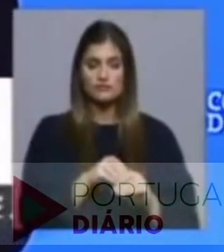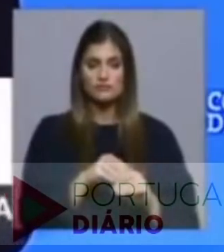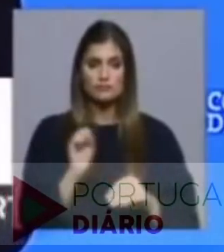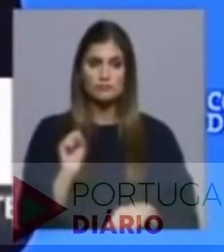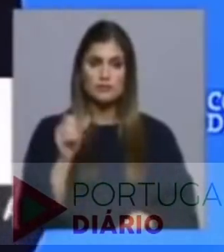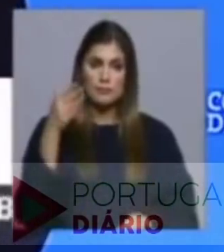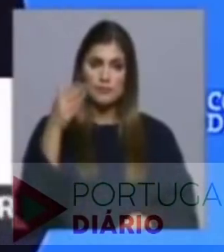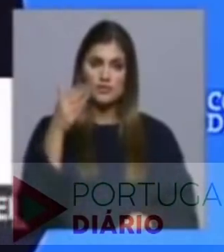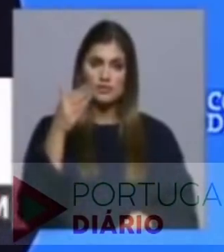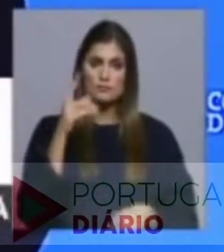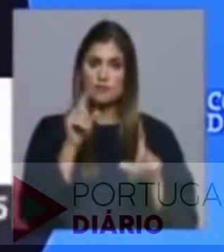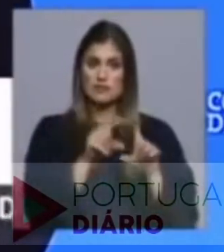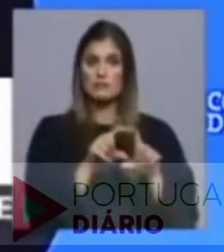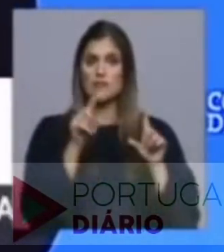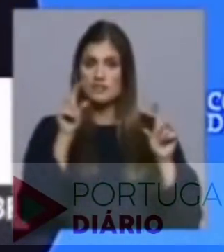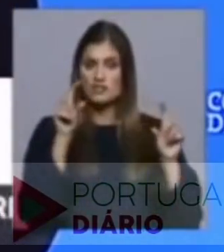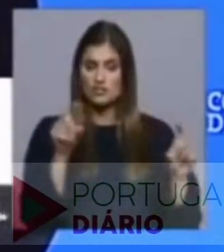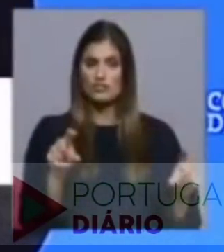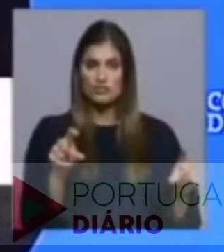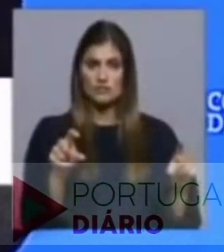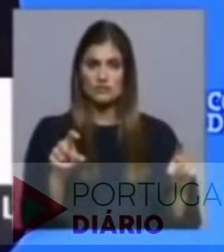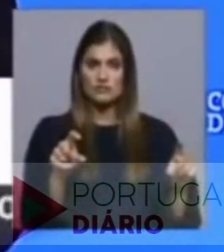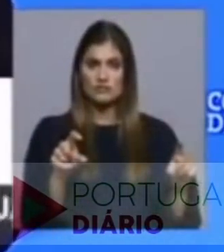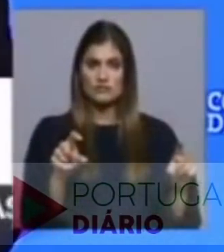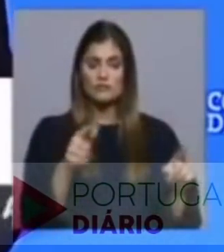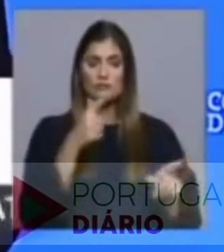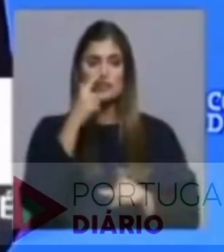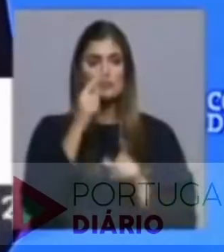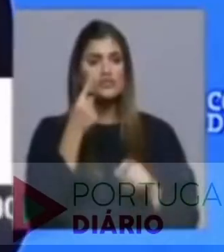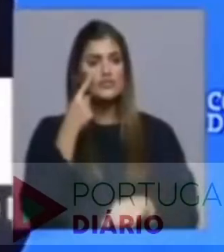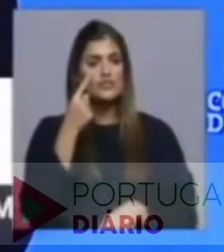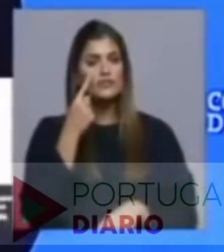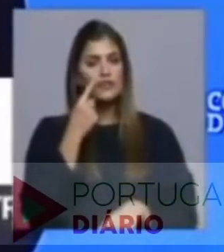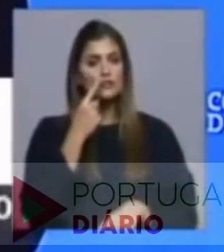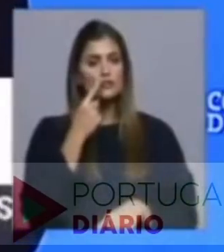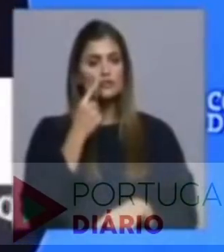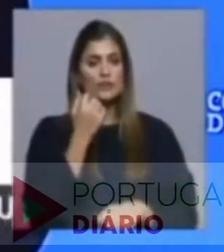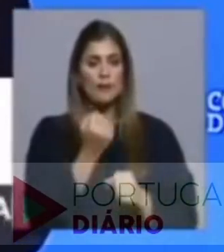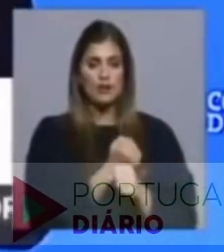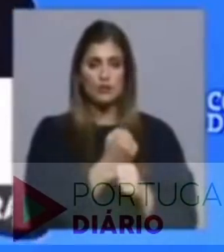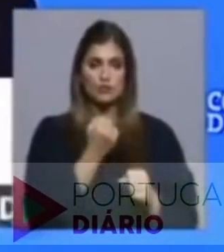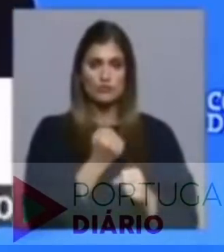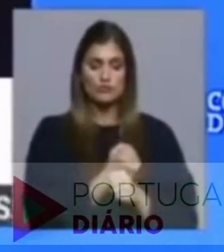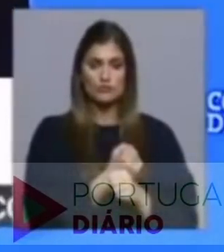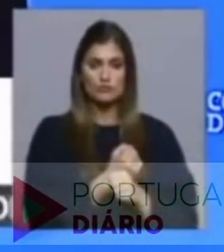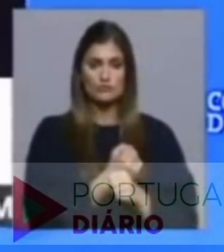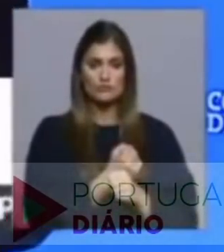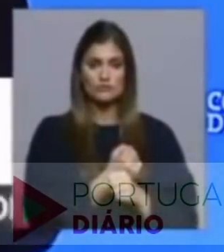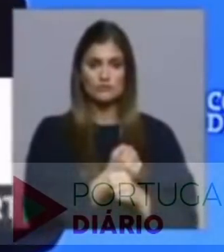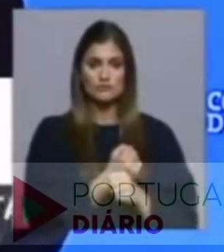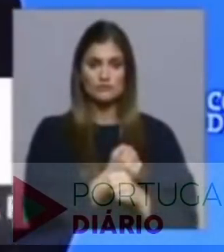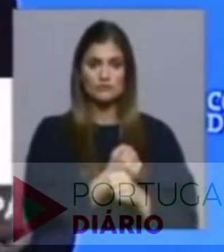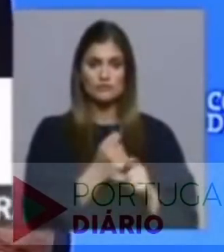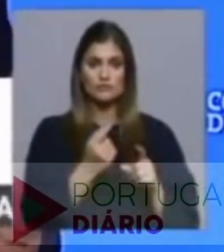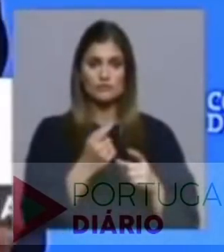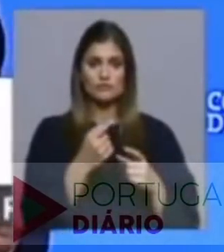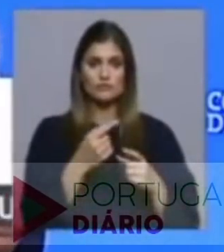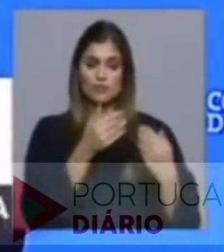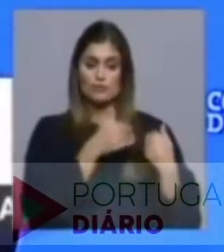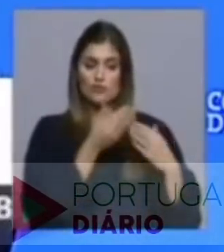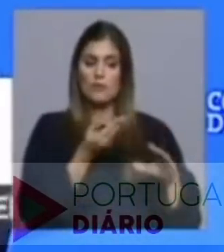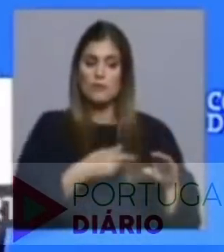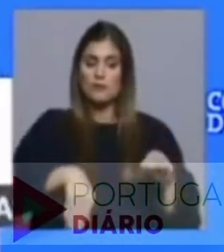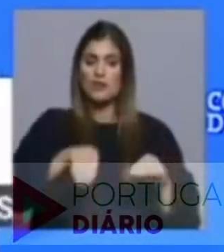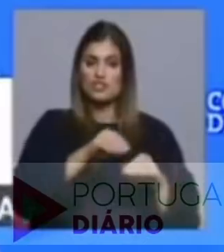sobretudo para as empresas, para aqueles que vivem do seu trabalho e um peso acrescido sobre o futuro